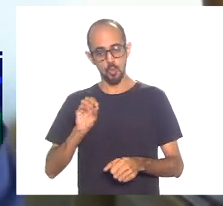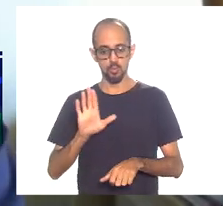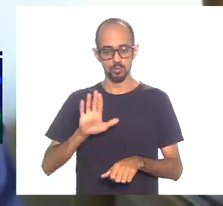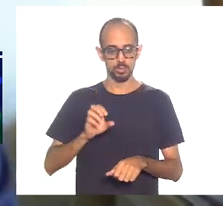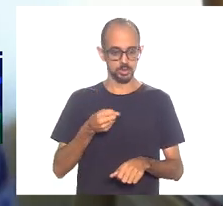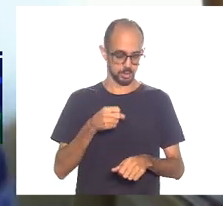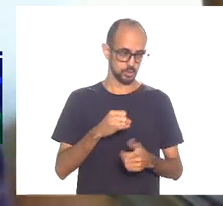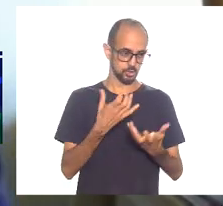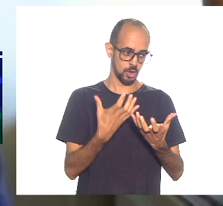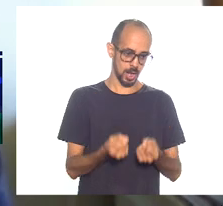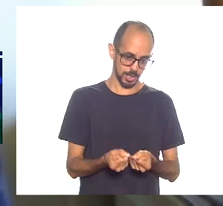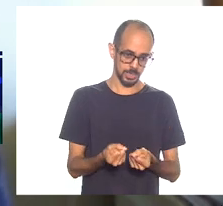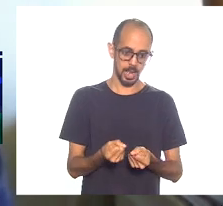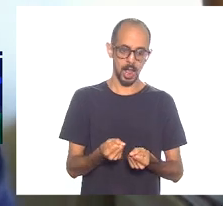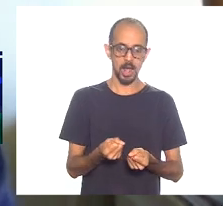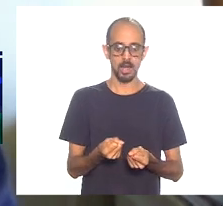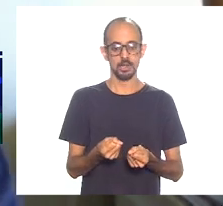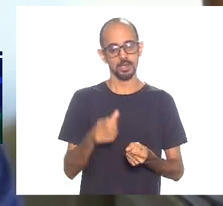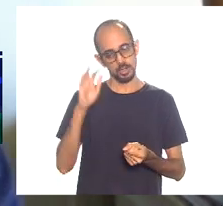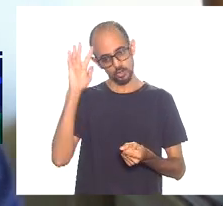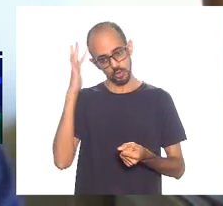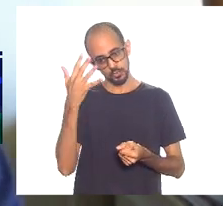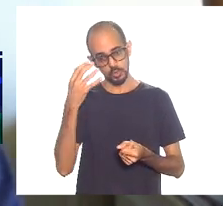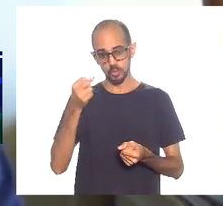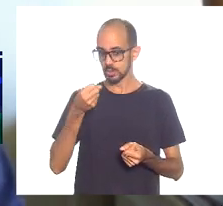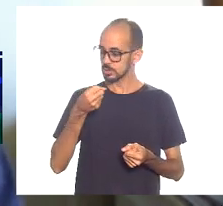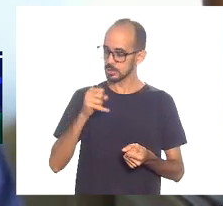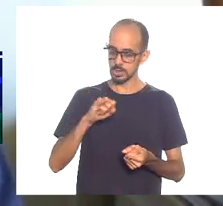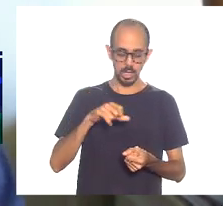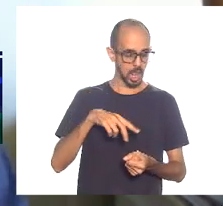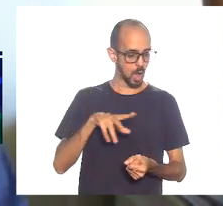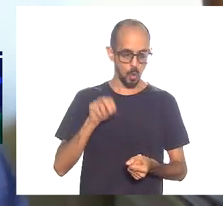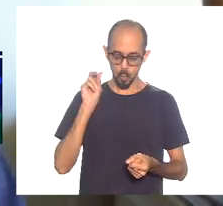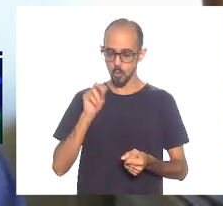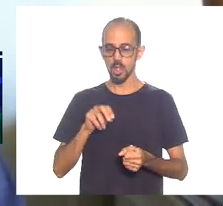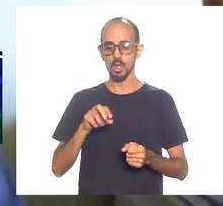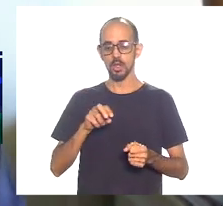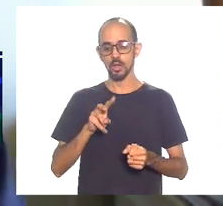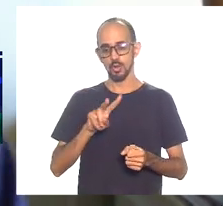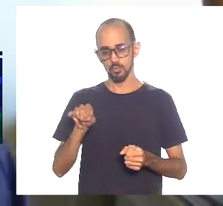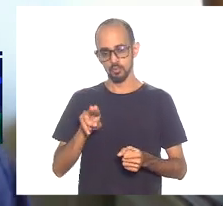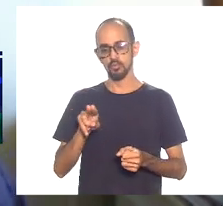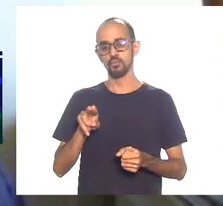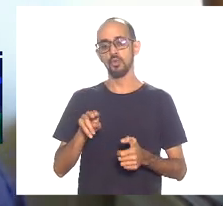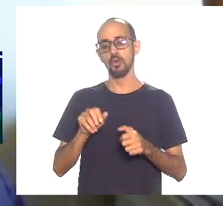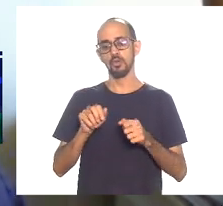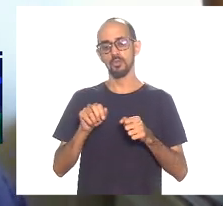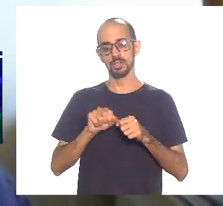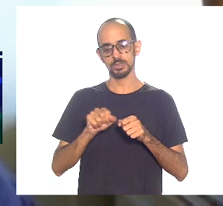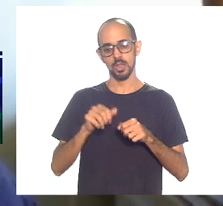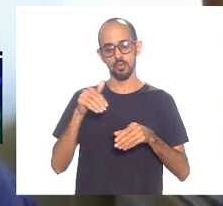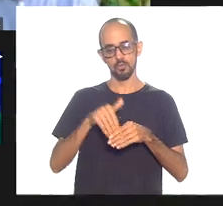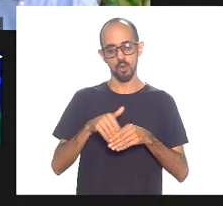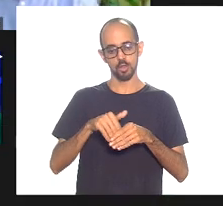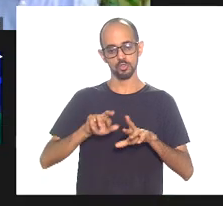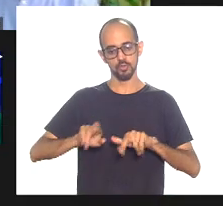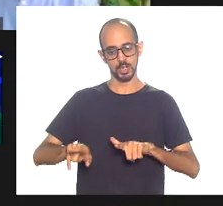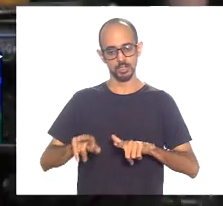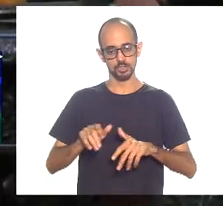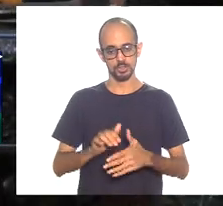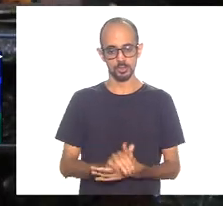leva É catarata resolver isso acabar eu vou acreditar a bota E